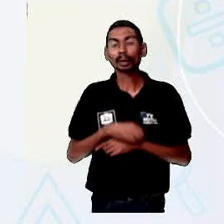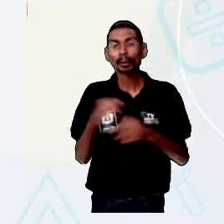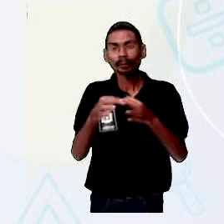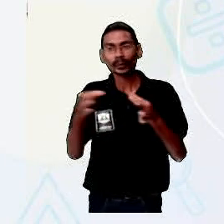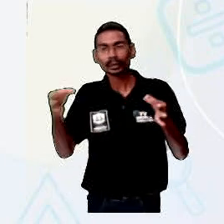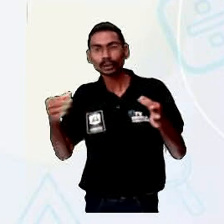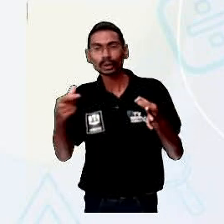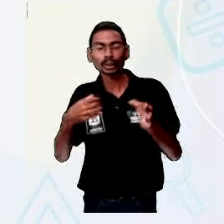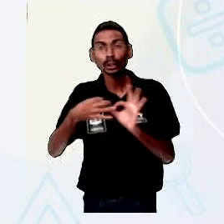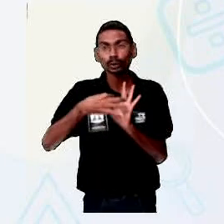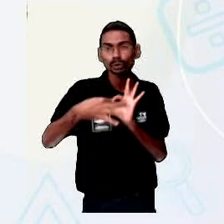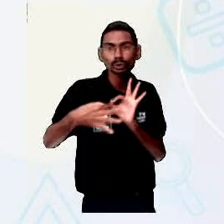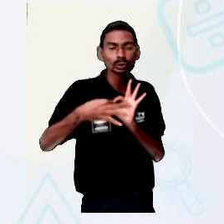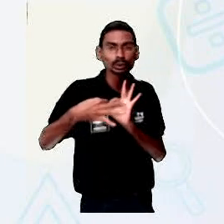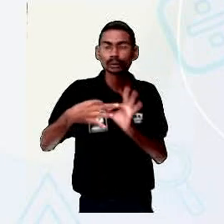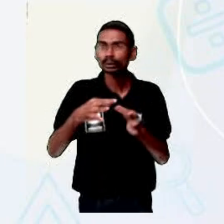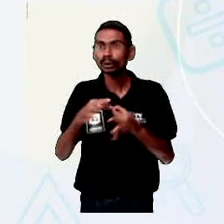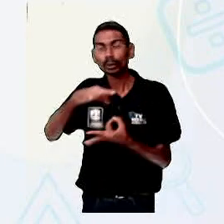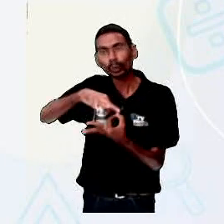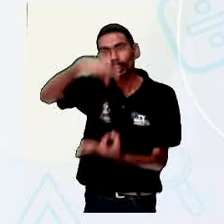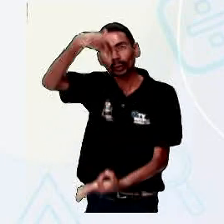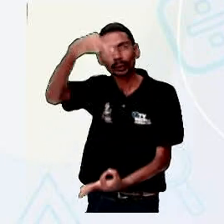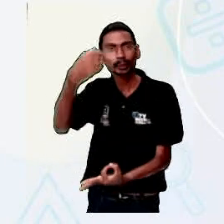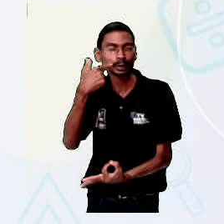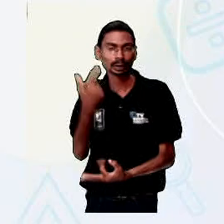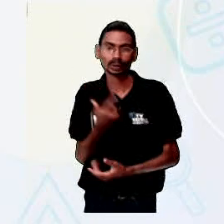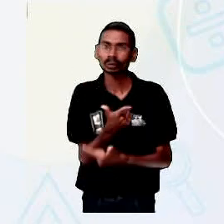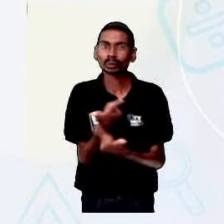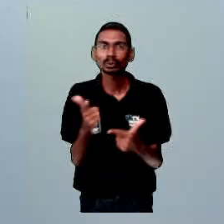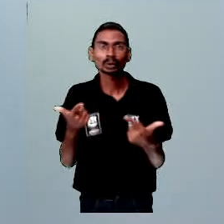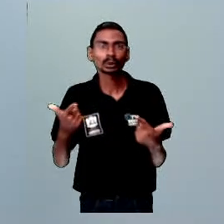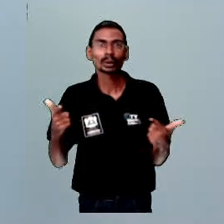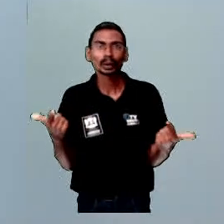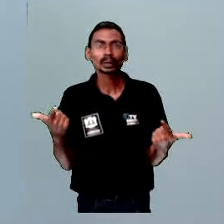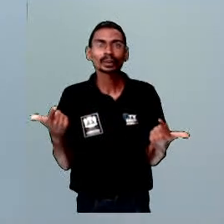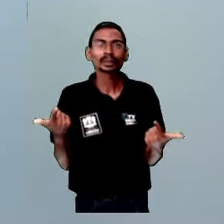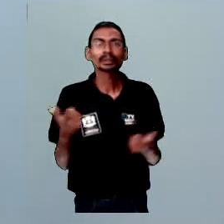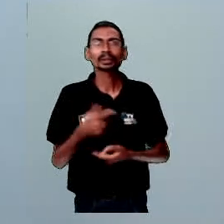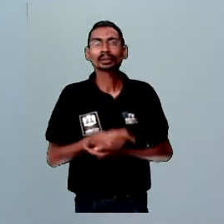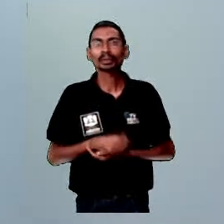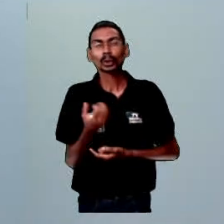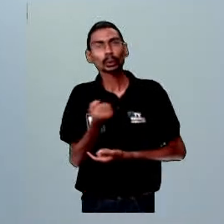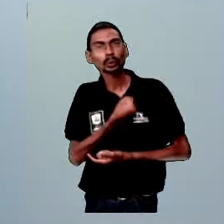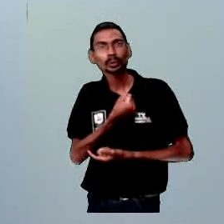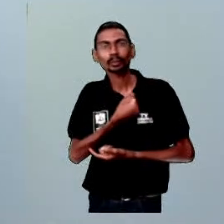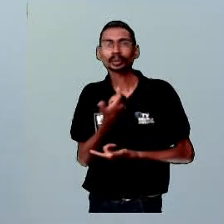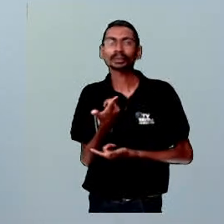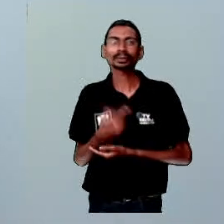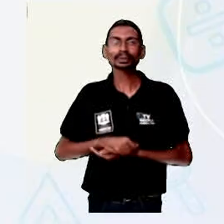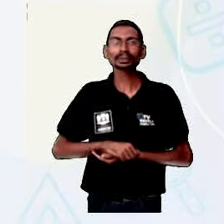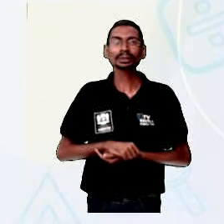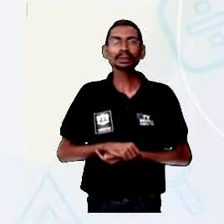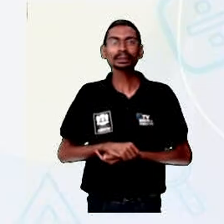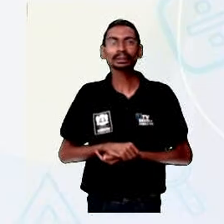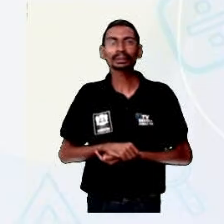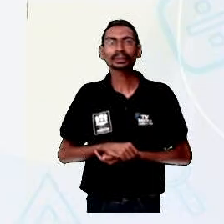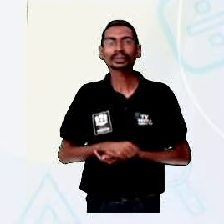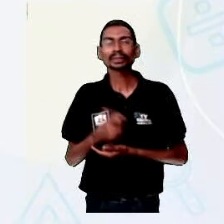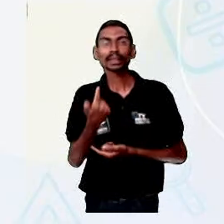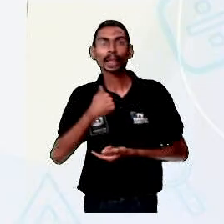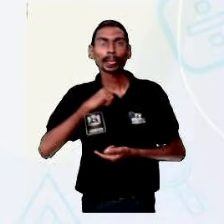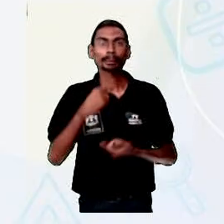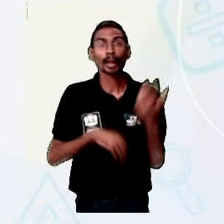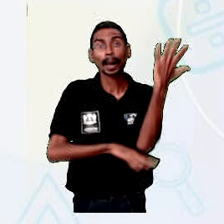algum comprimento. Mas ainda assim não dava um número para ele, né? As marcas na madeira funcionavam como as marcas nos